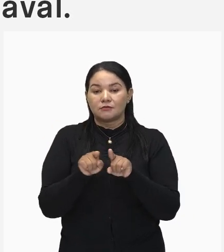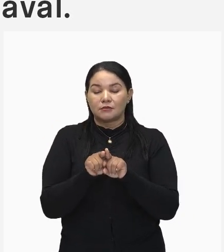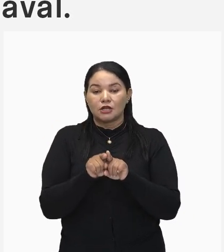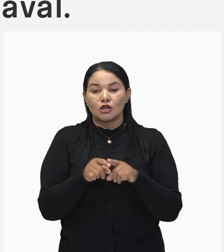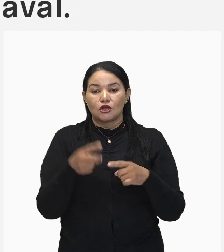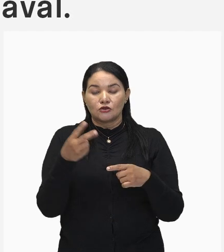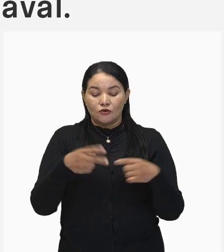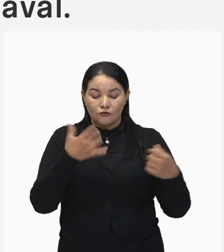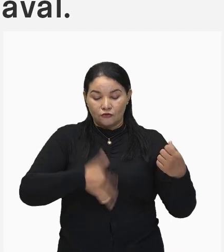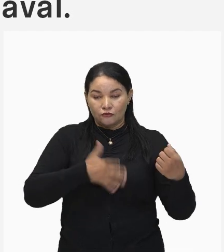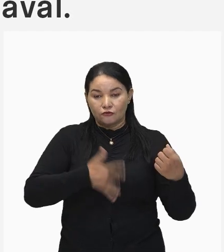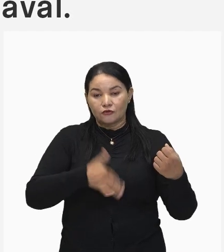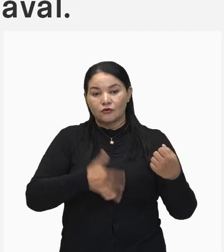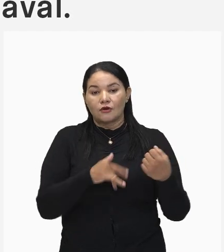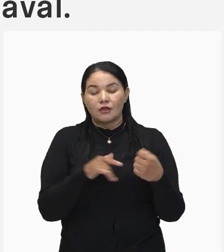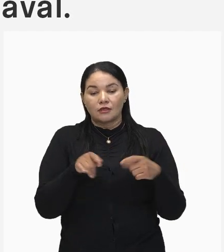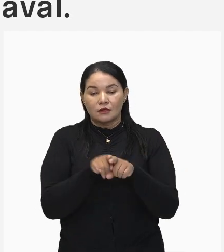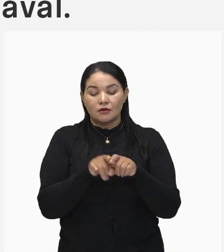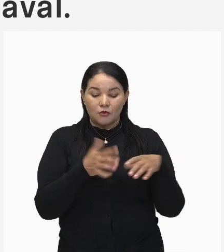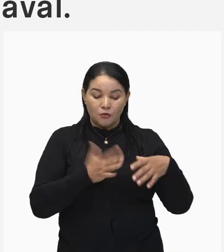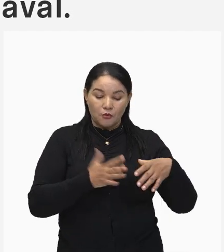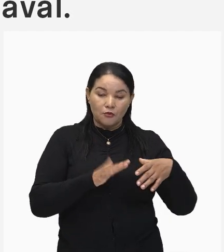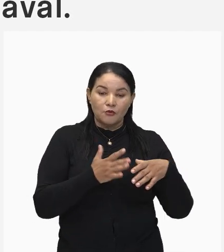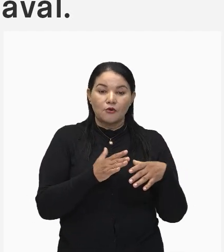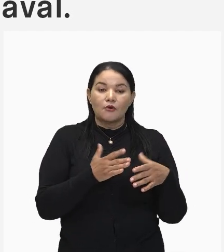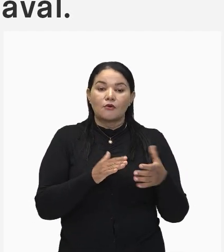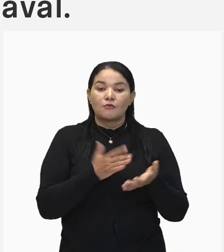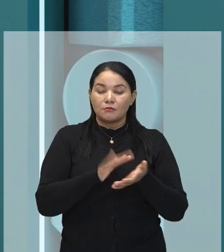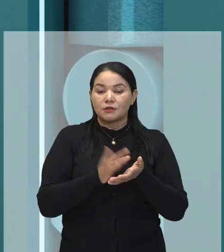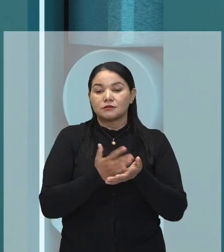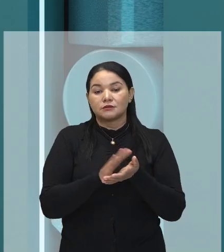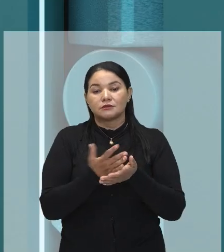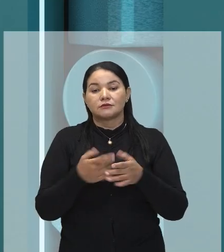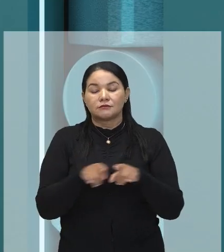uma rebeca e um pandeiro rústico chamado de adufe.